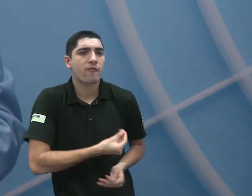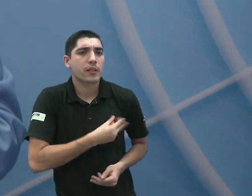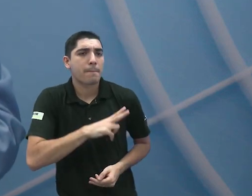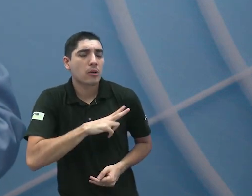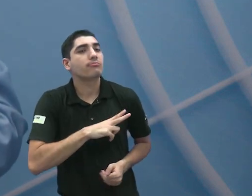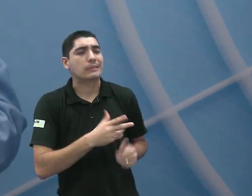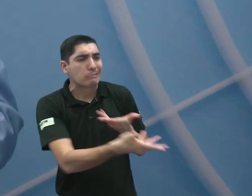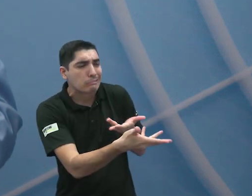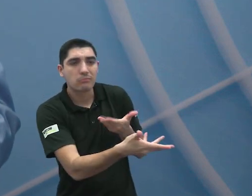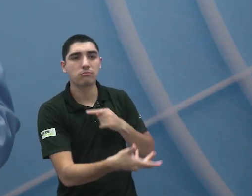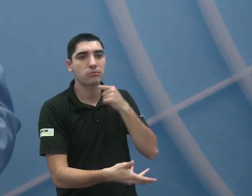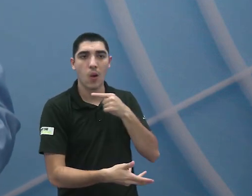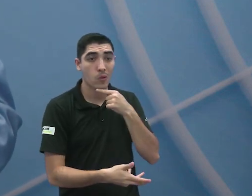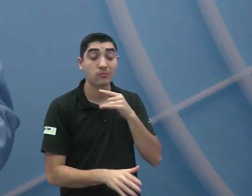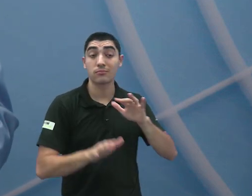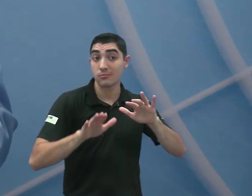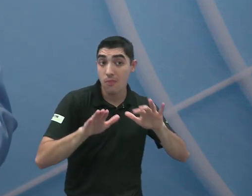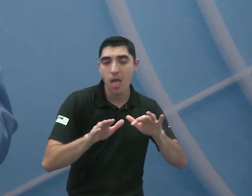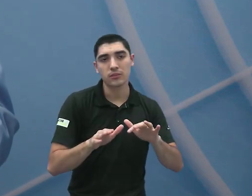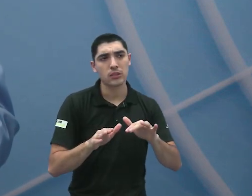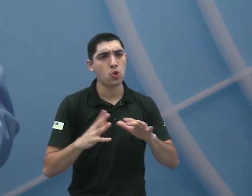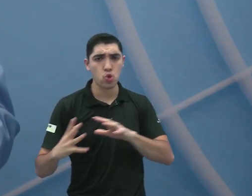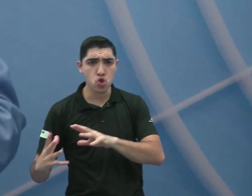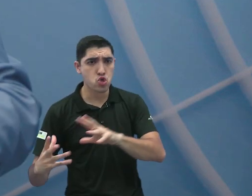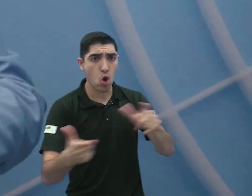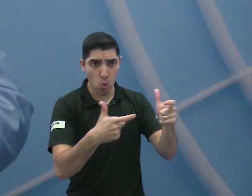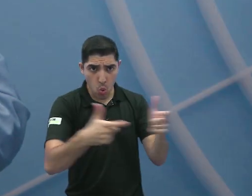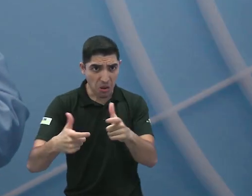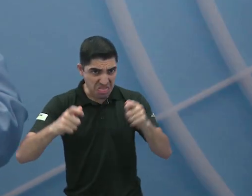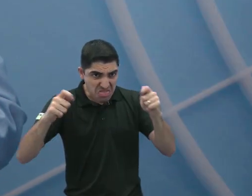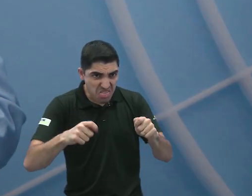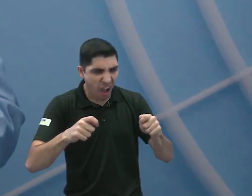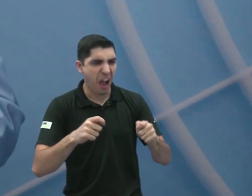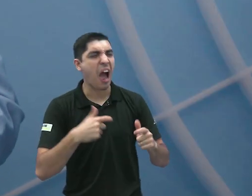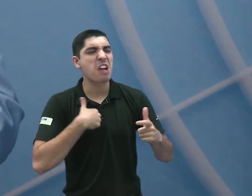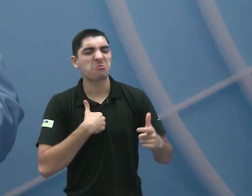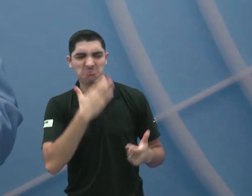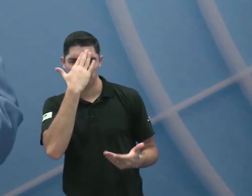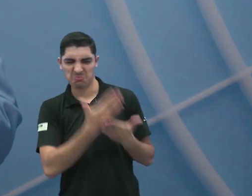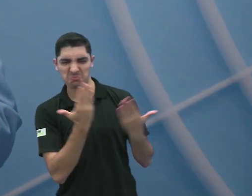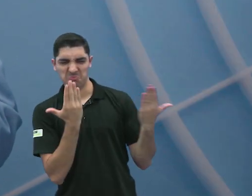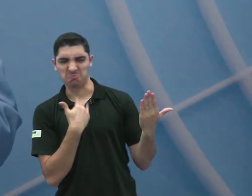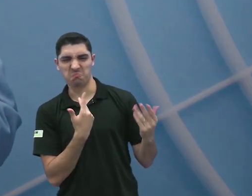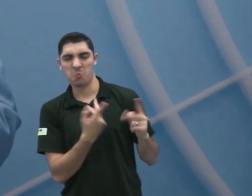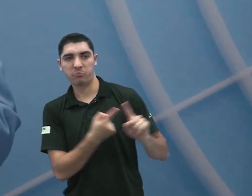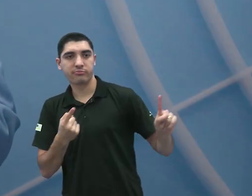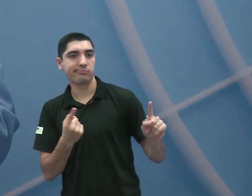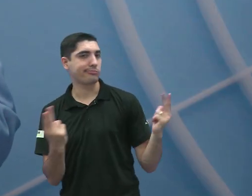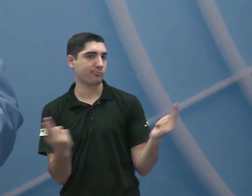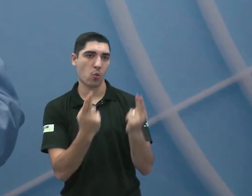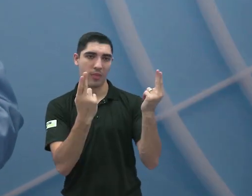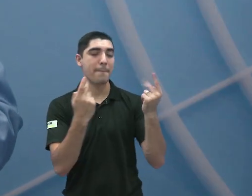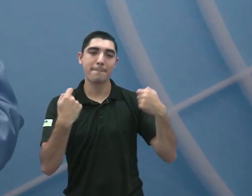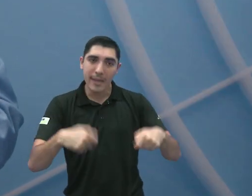Mas a verdade é que nenhum ambiente se sustenta sem laços de confiança e colaboração, né? Então,